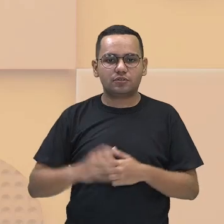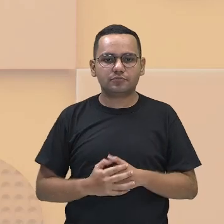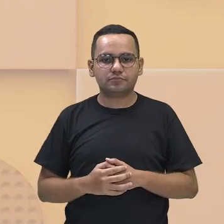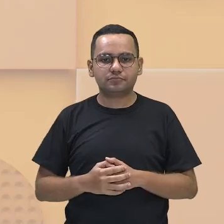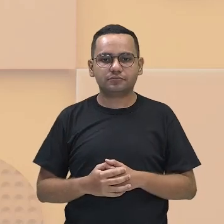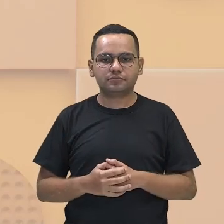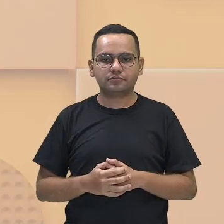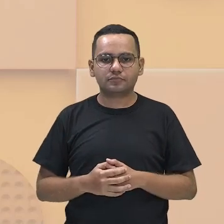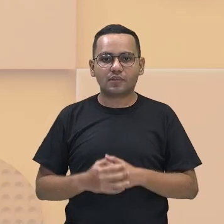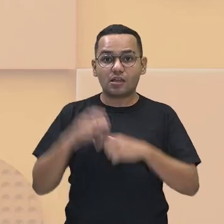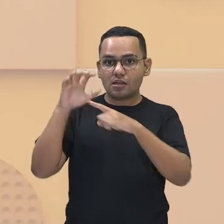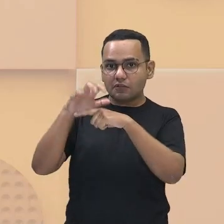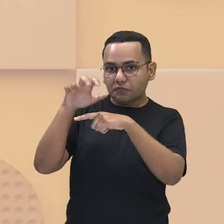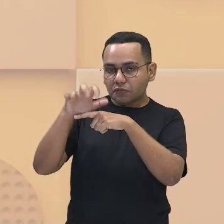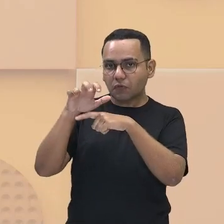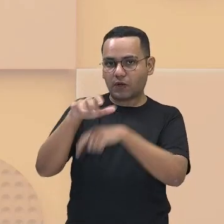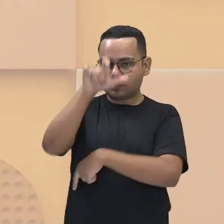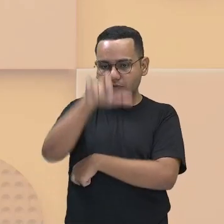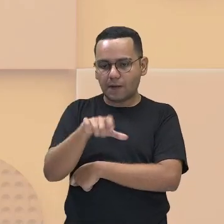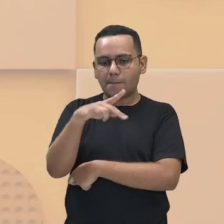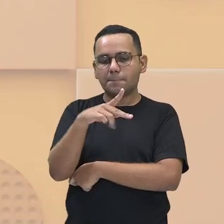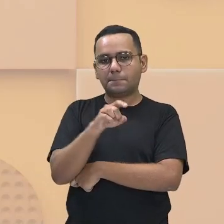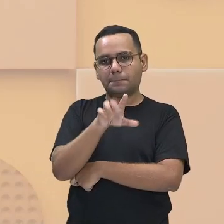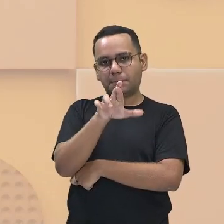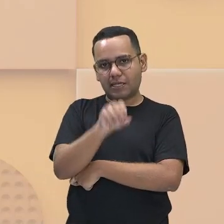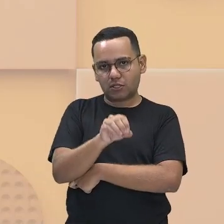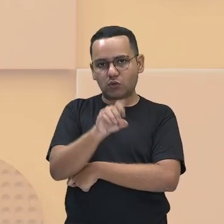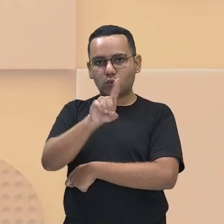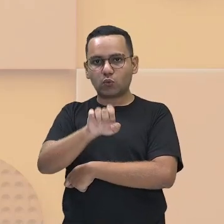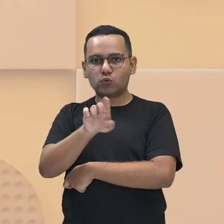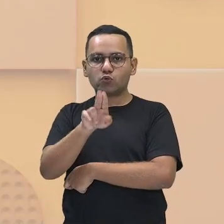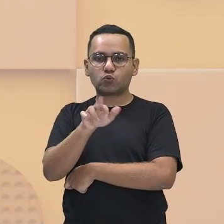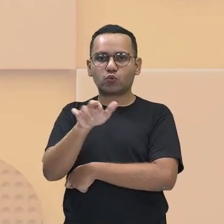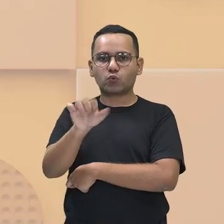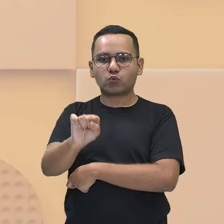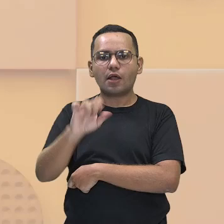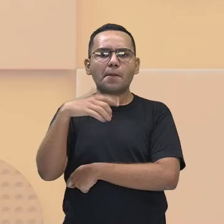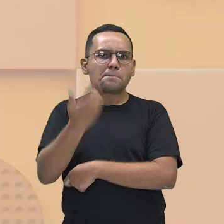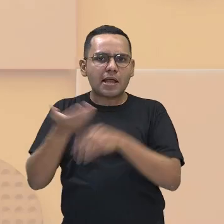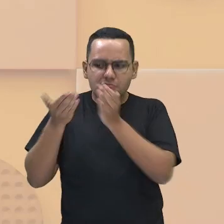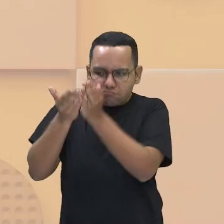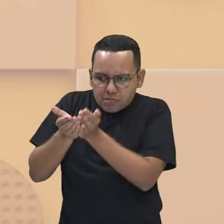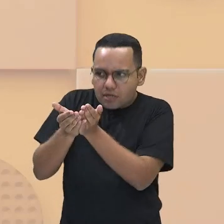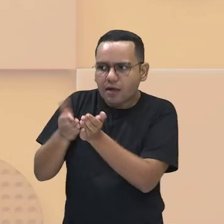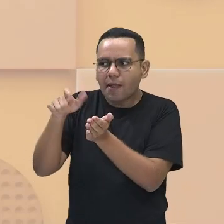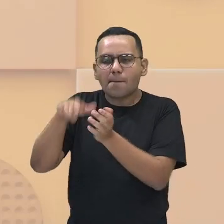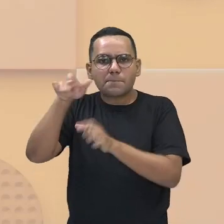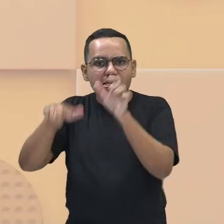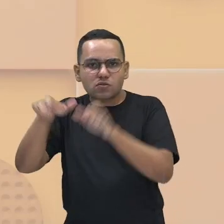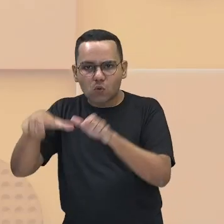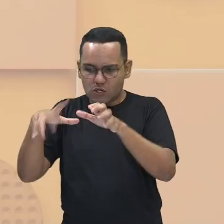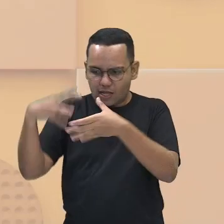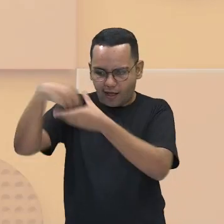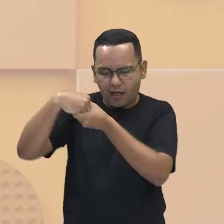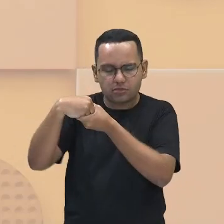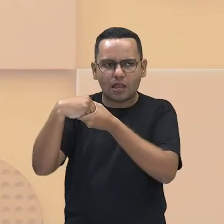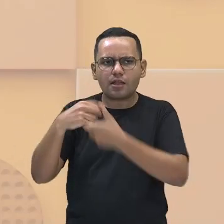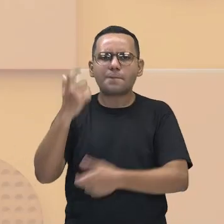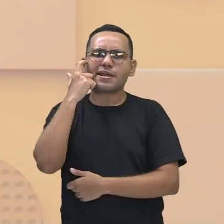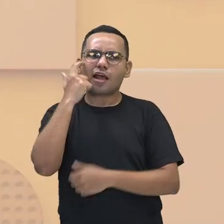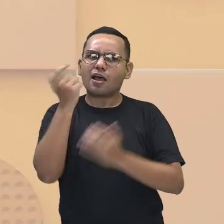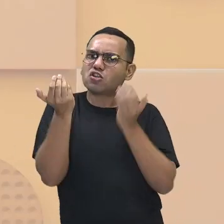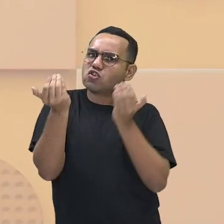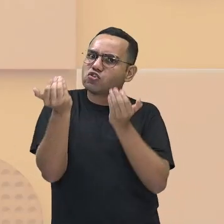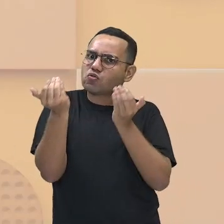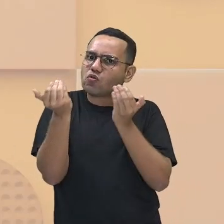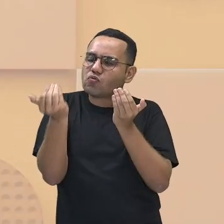sobre Pedro de Úrsula. Isso fez com que as pessoas que estavam naquela embarcação começassem a desconfiar da autoridade de Pedro de Úrsula.